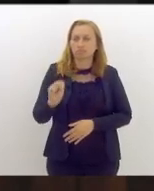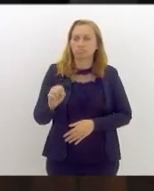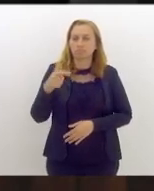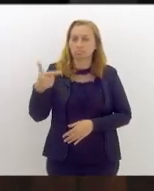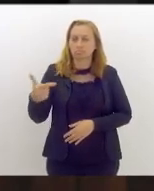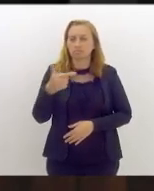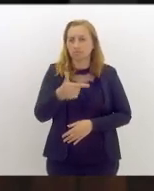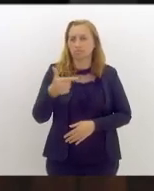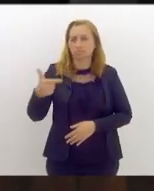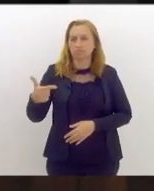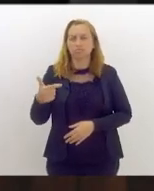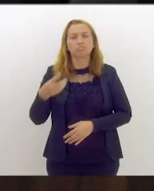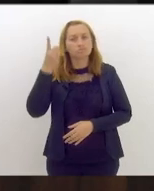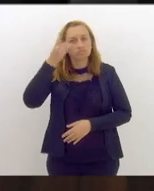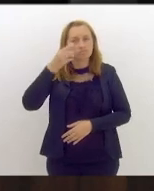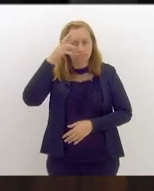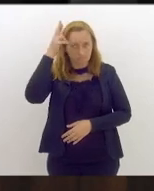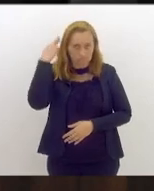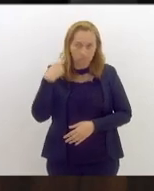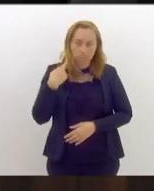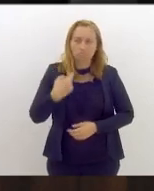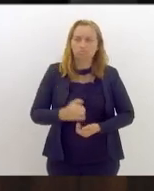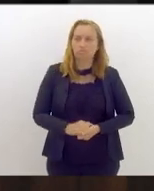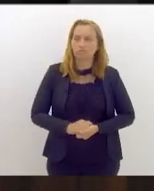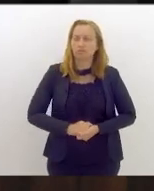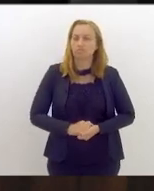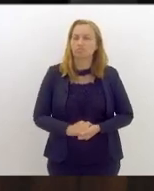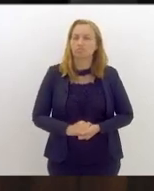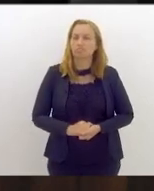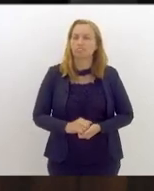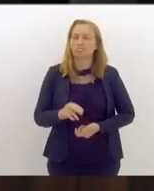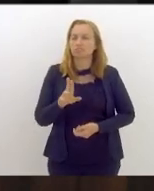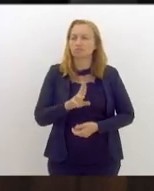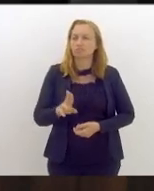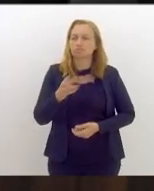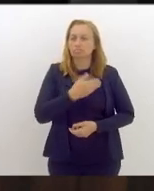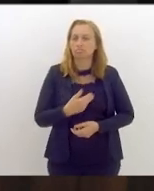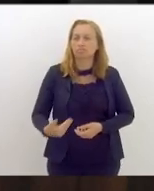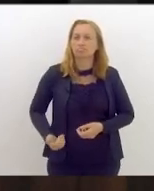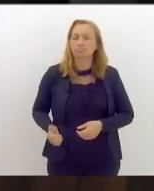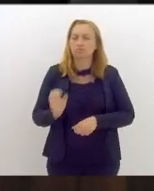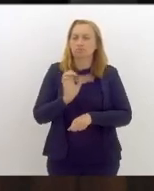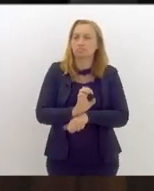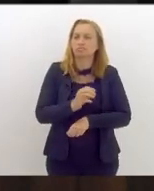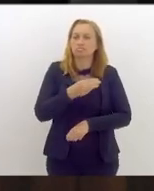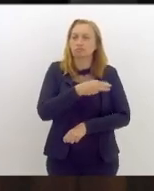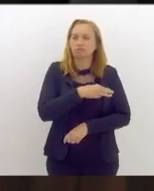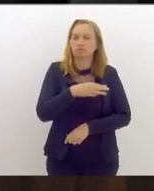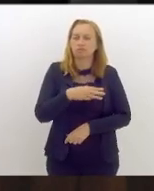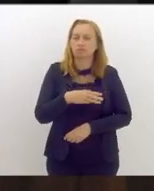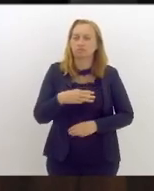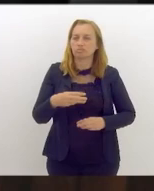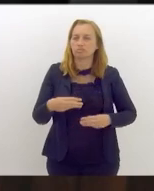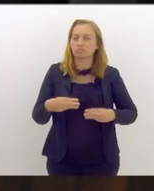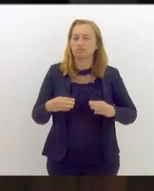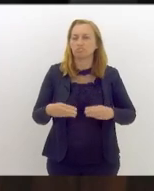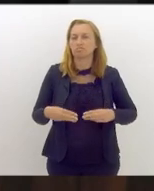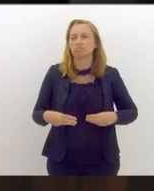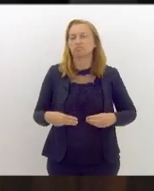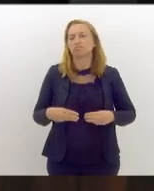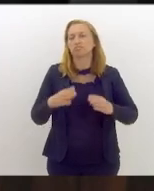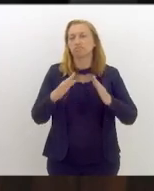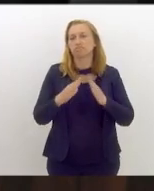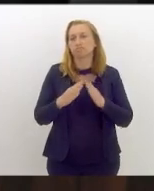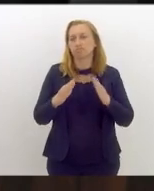de autoria deputada Rosane Félix que declara de utilidade pública Estadual o ministério casa de reabilitação Recanto